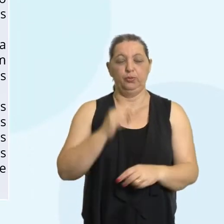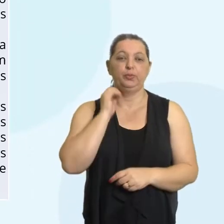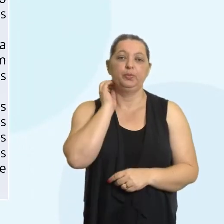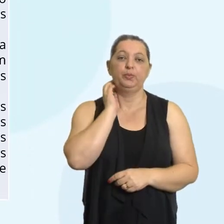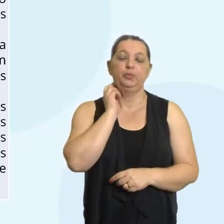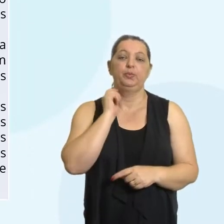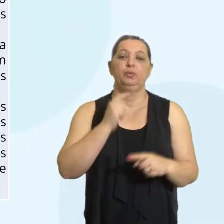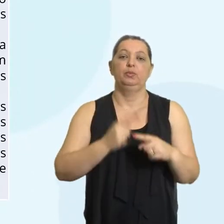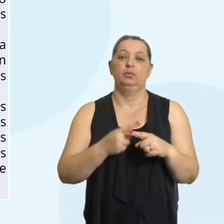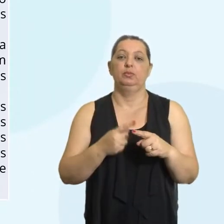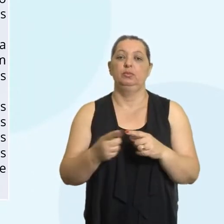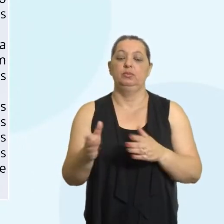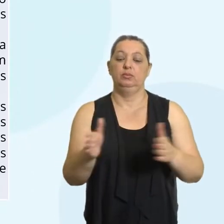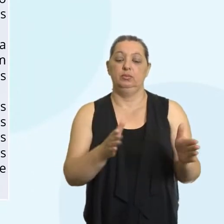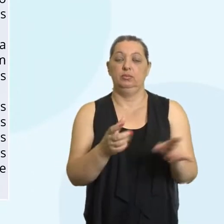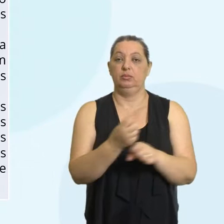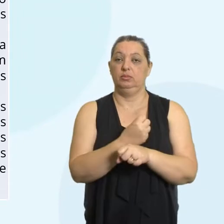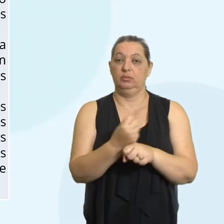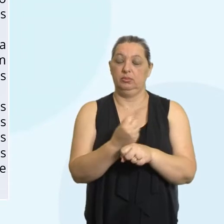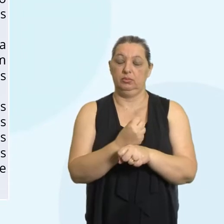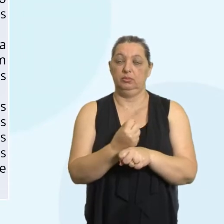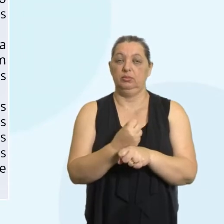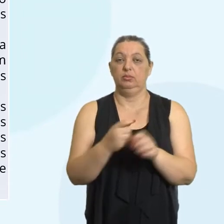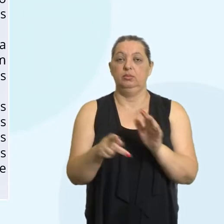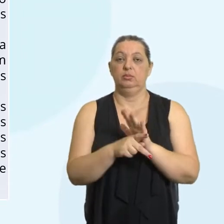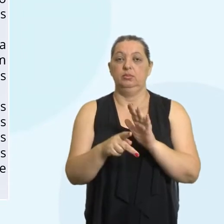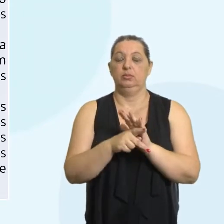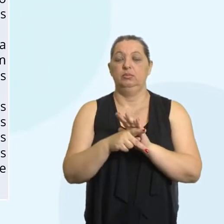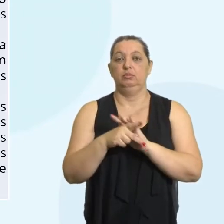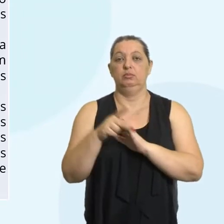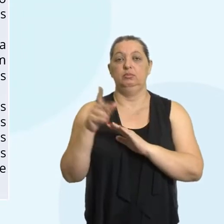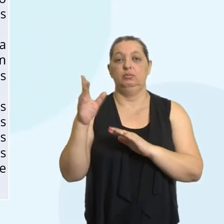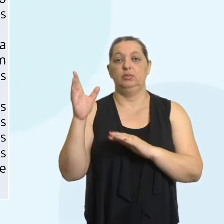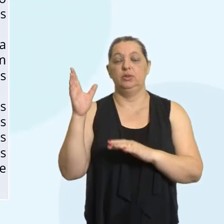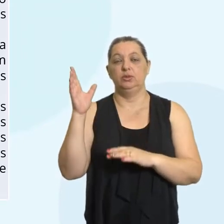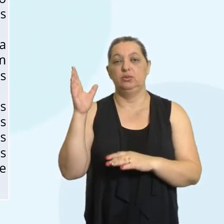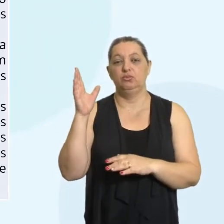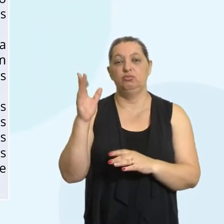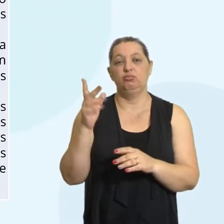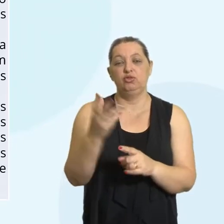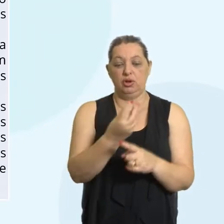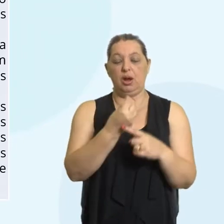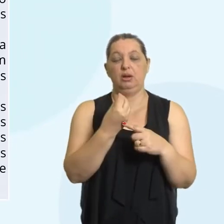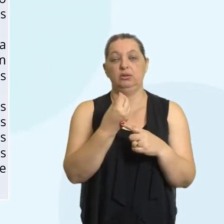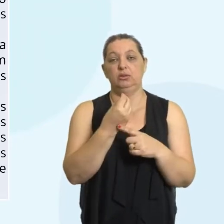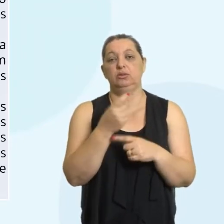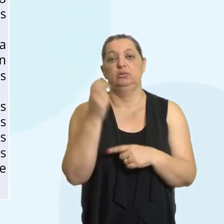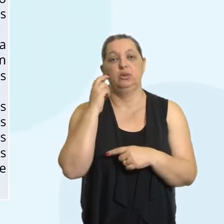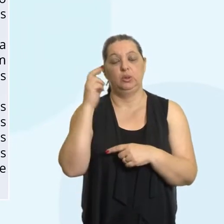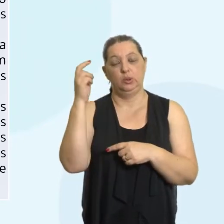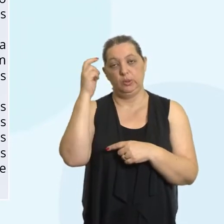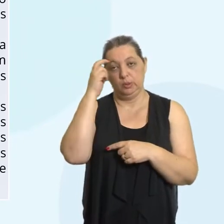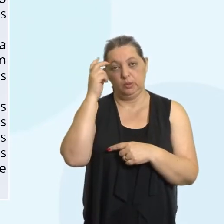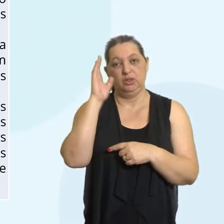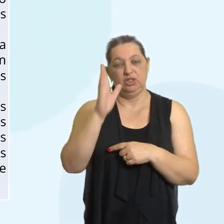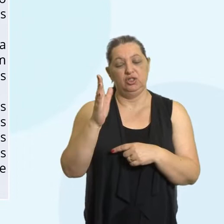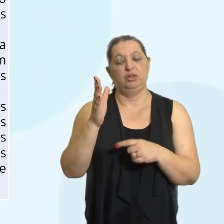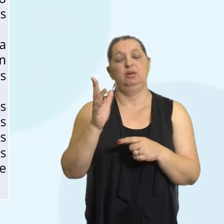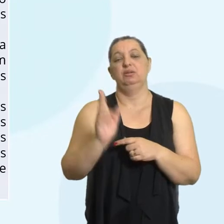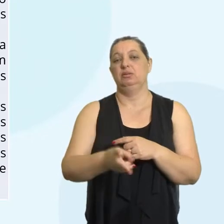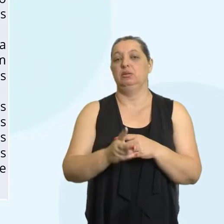no componente de arte o indígena e afro-brasileira ele é trabalhado o tempo todo desde o primeiro bimestre